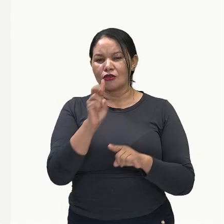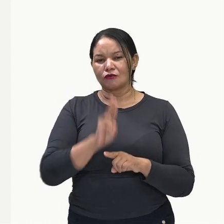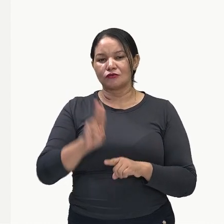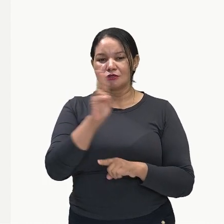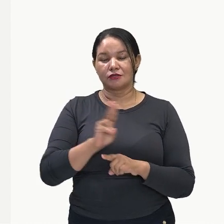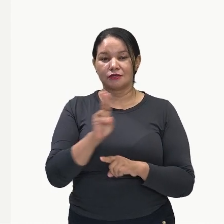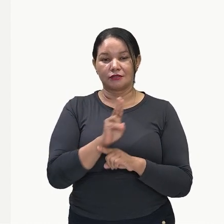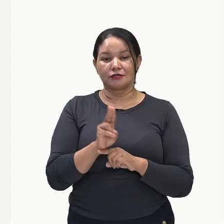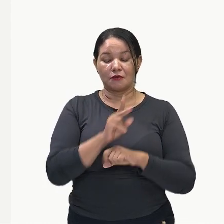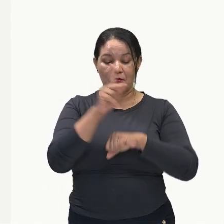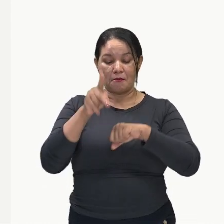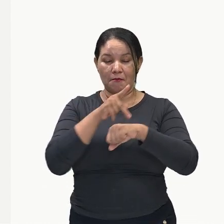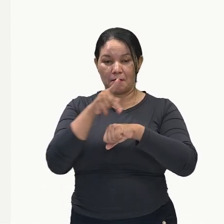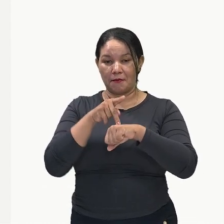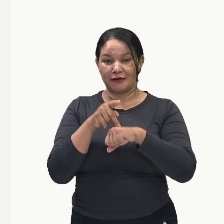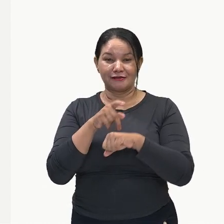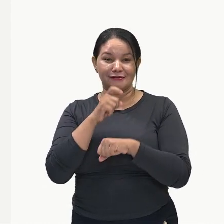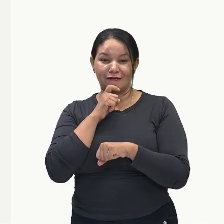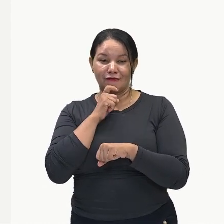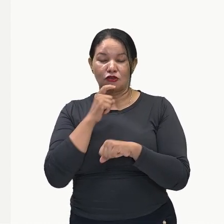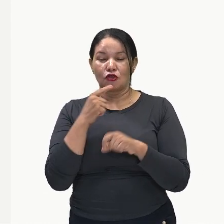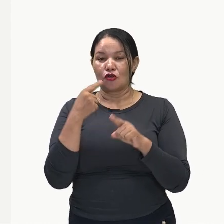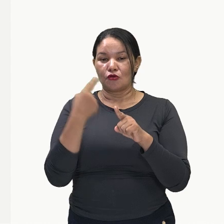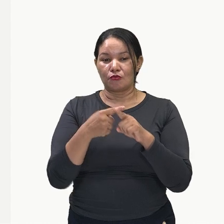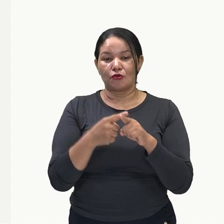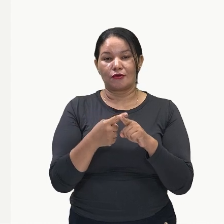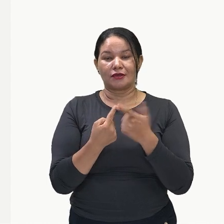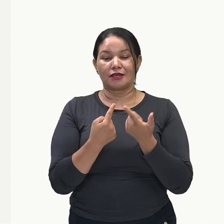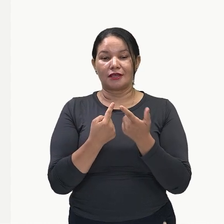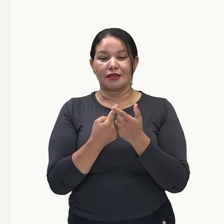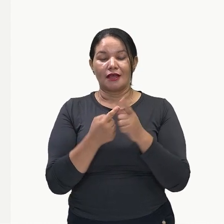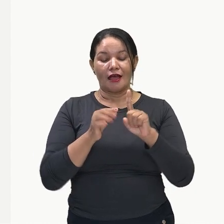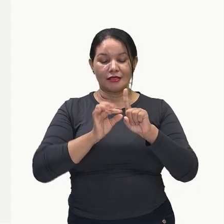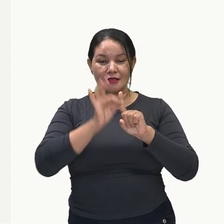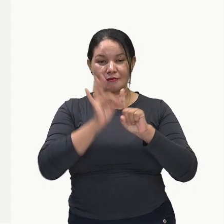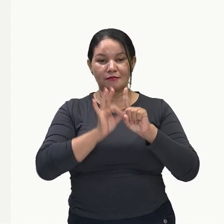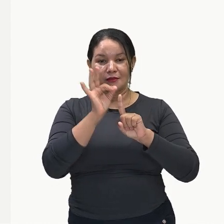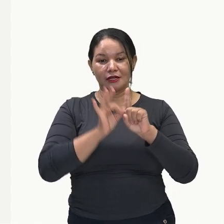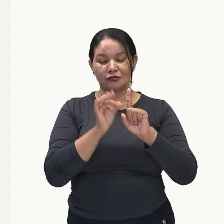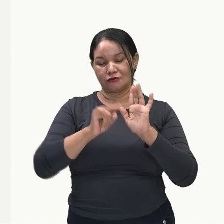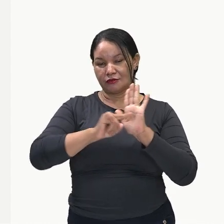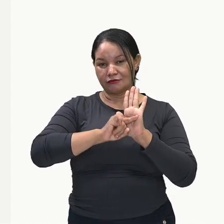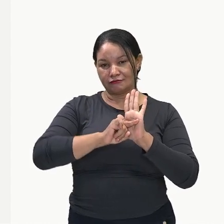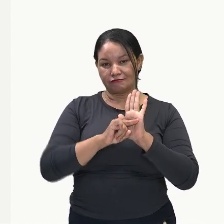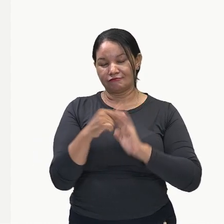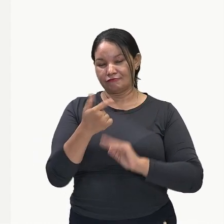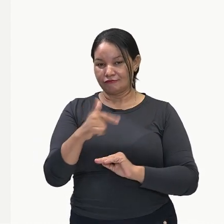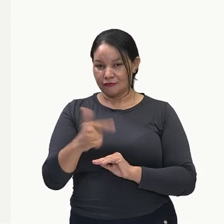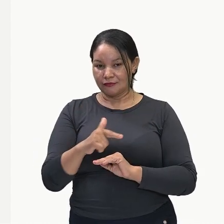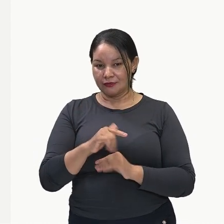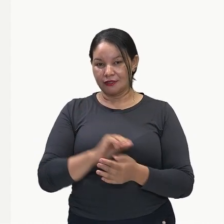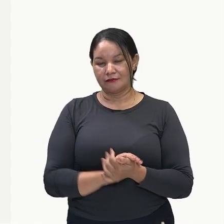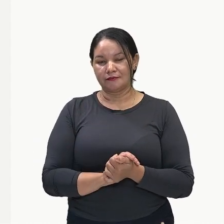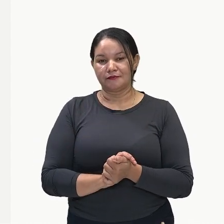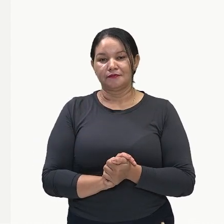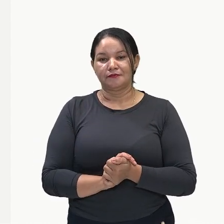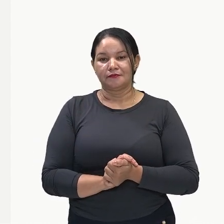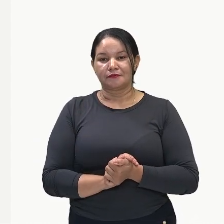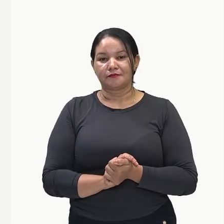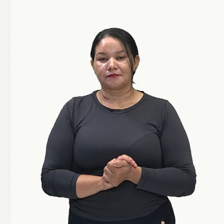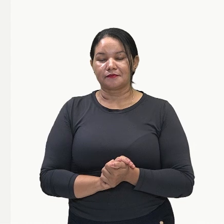frios? Porque aí não vai ter a temperatura negativa, certo? Então,